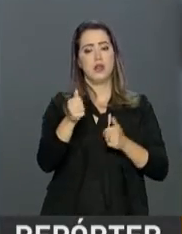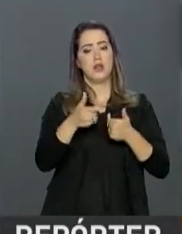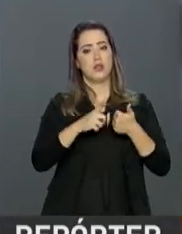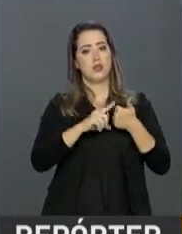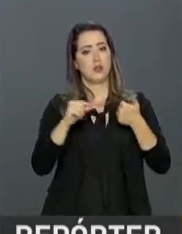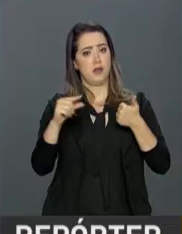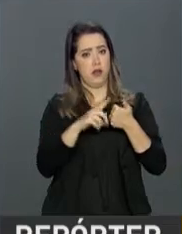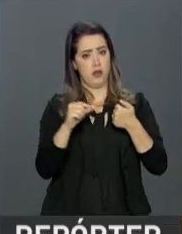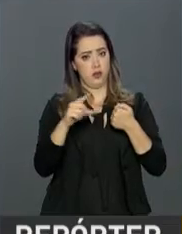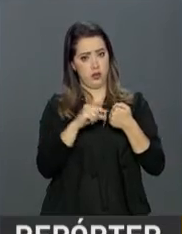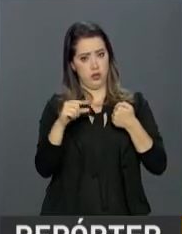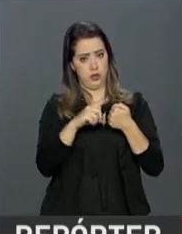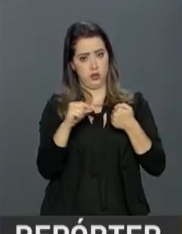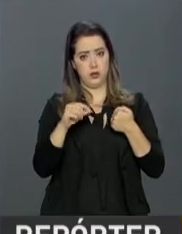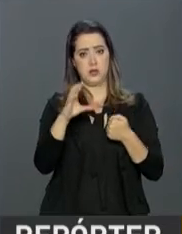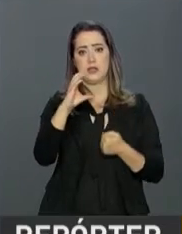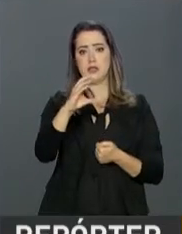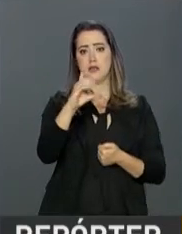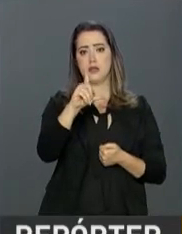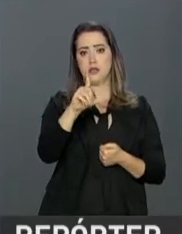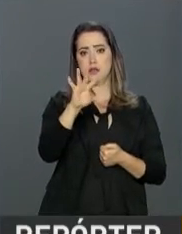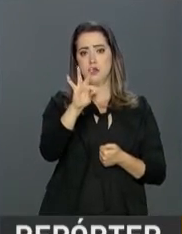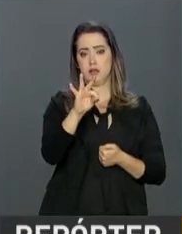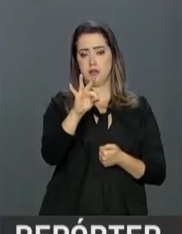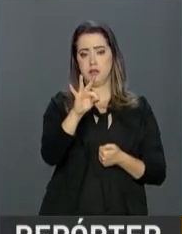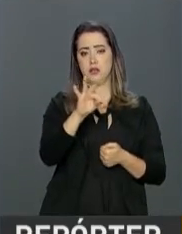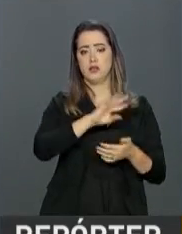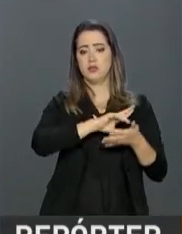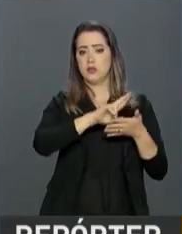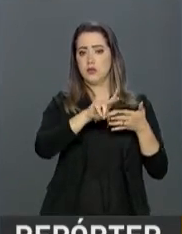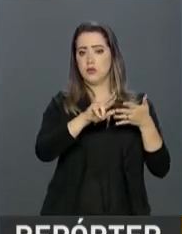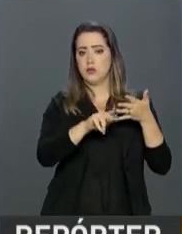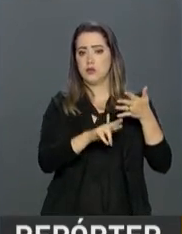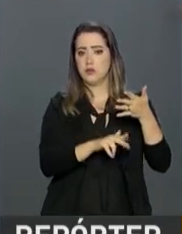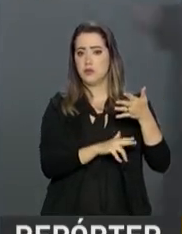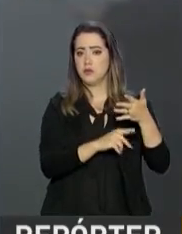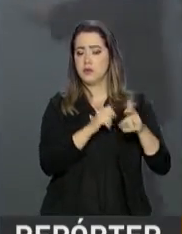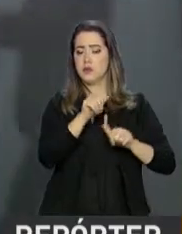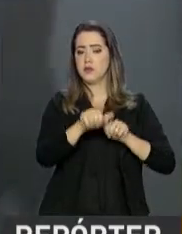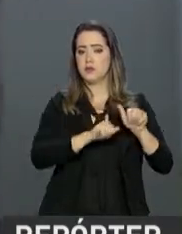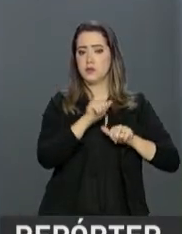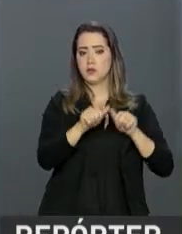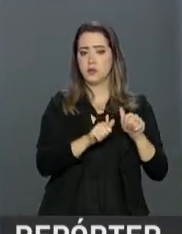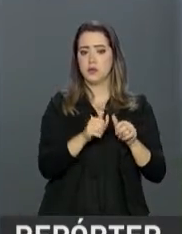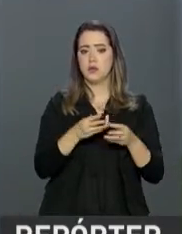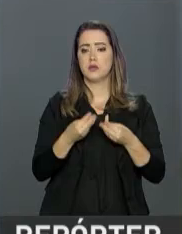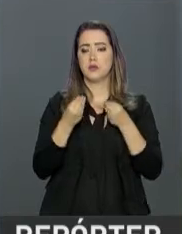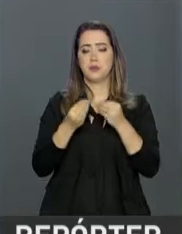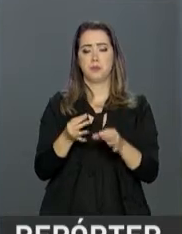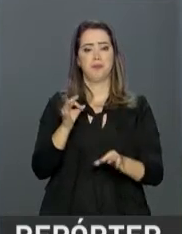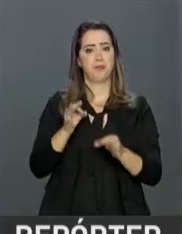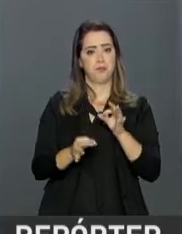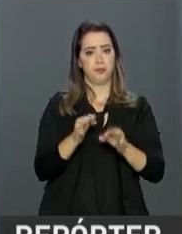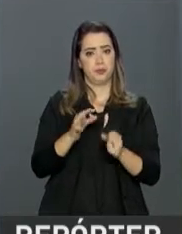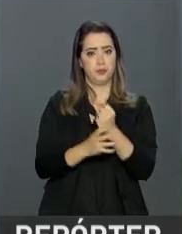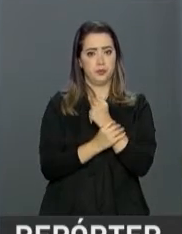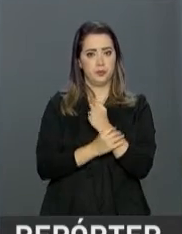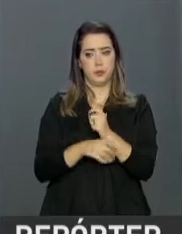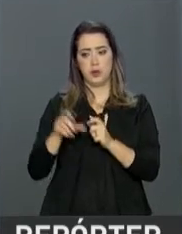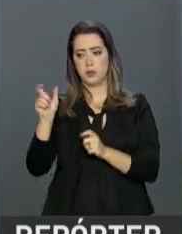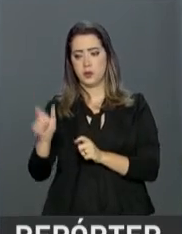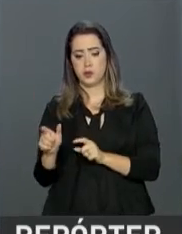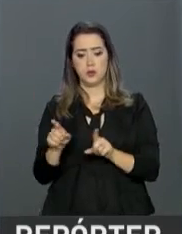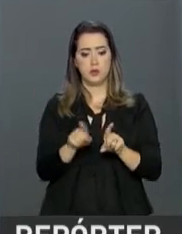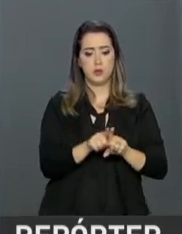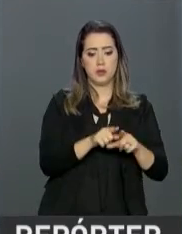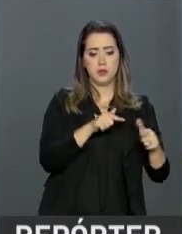uma reforma ampla com muitas garantias jurídicas para o trabalhador e para o empregador e trouxe para o